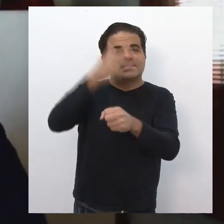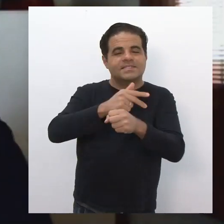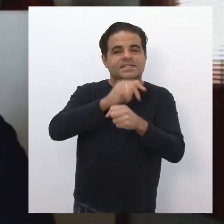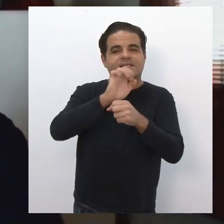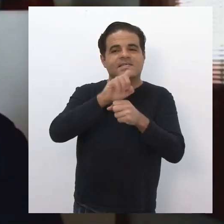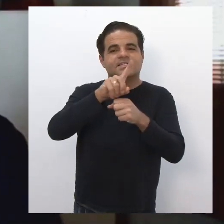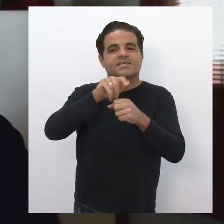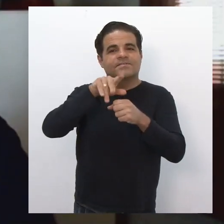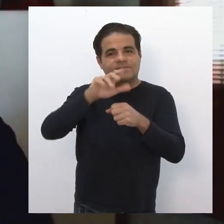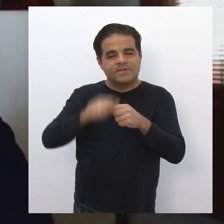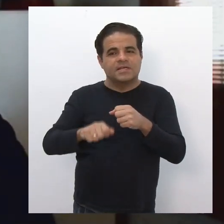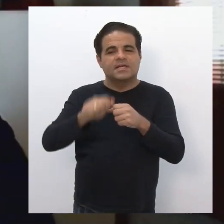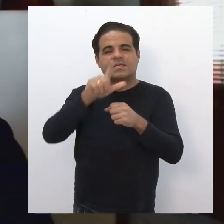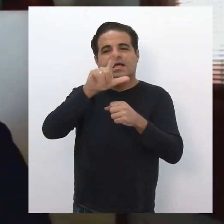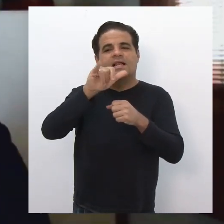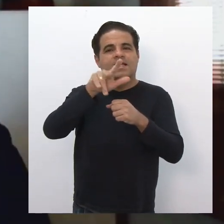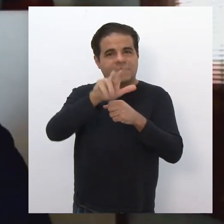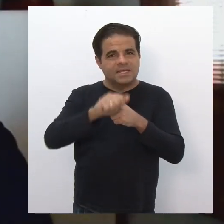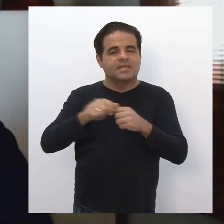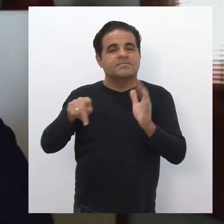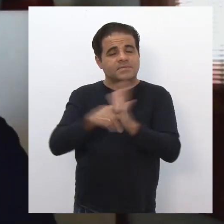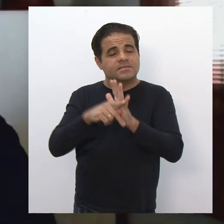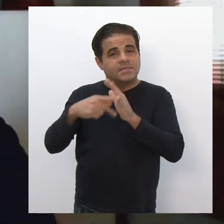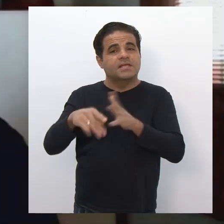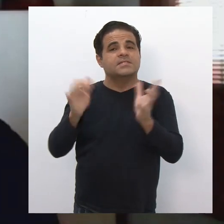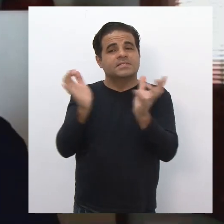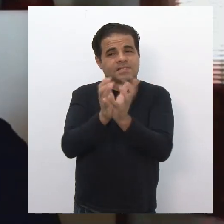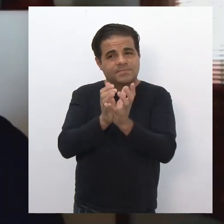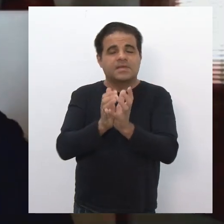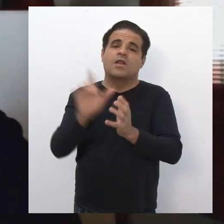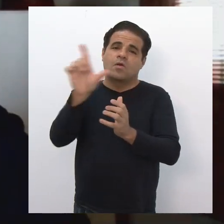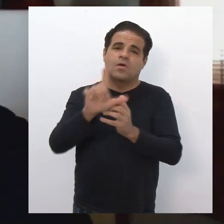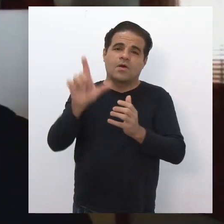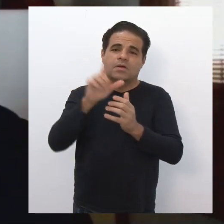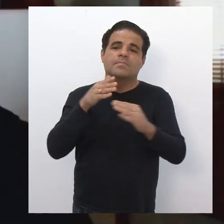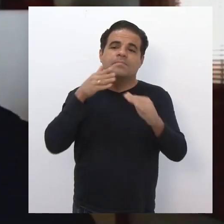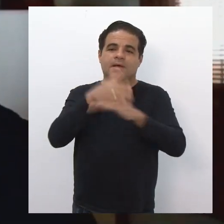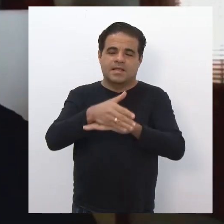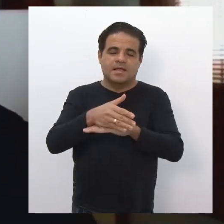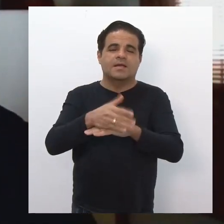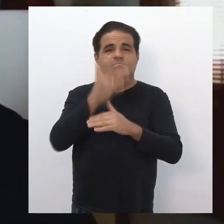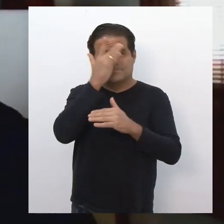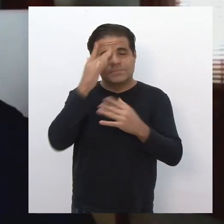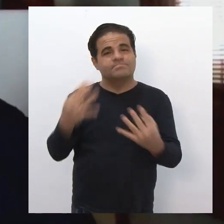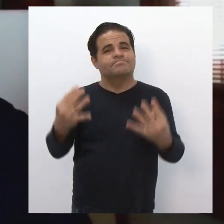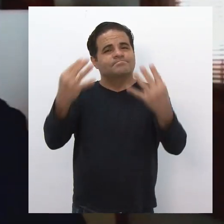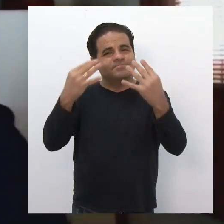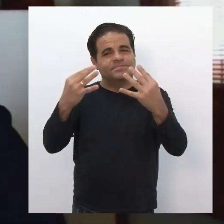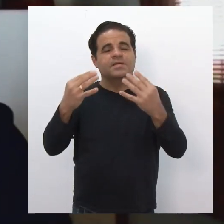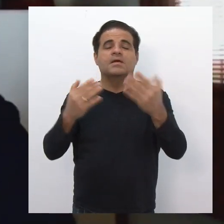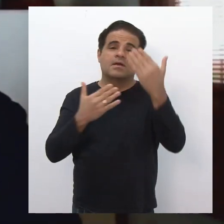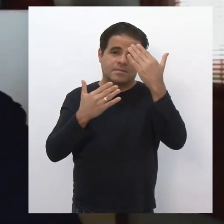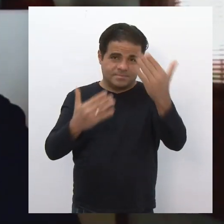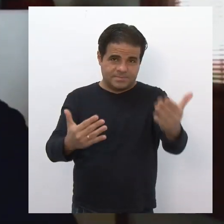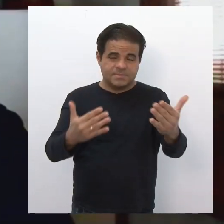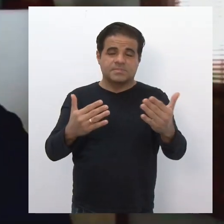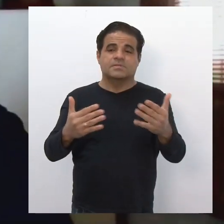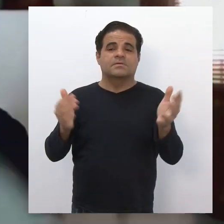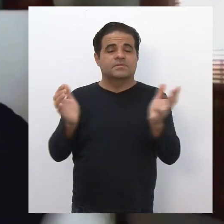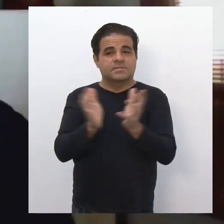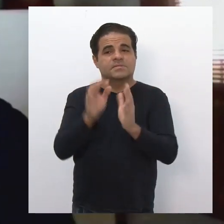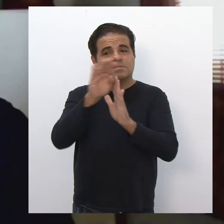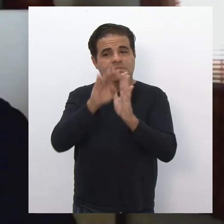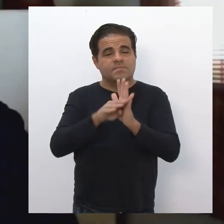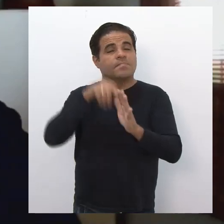Edvânia, a Eliane, a Lívia, que fazem parte da equipe, e, claro, a participação do público. Eu encerro o programa informando que